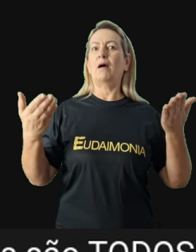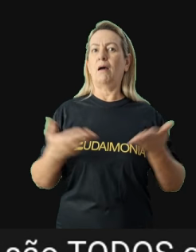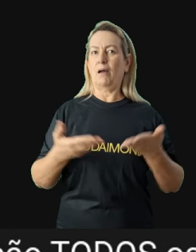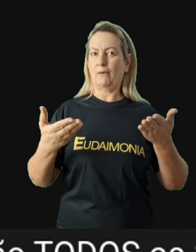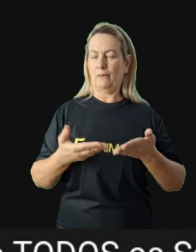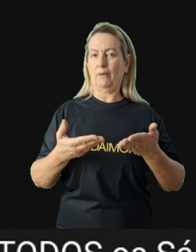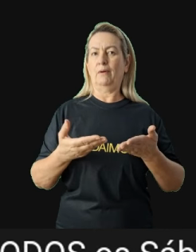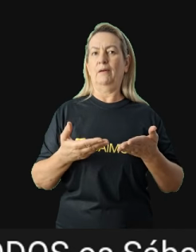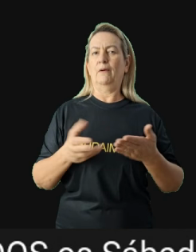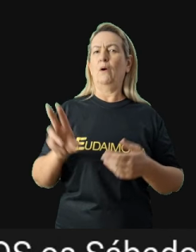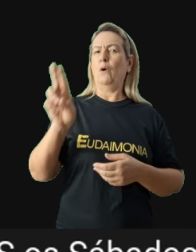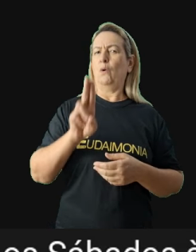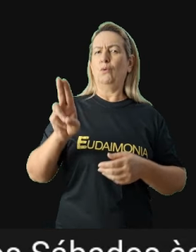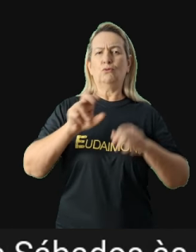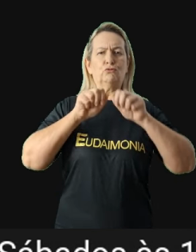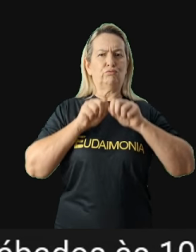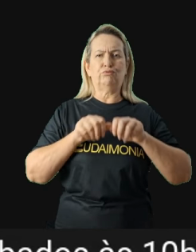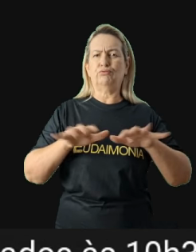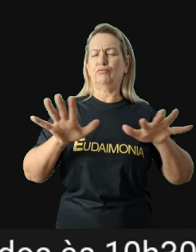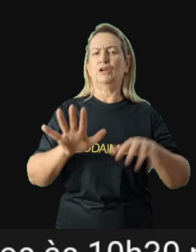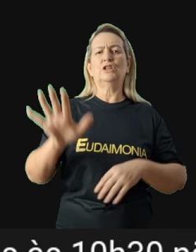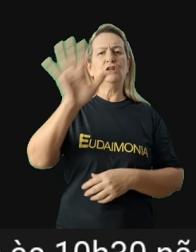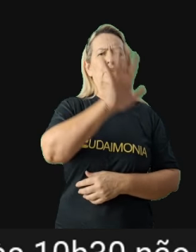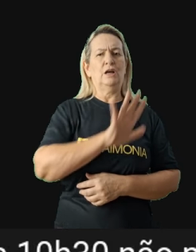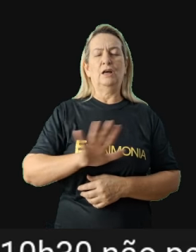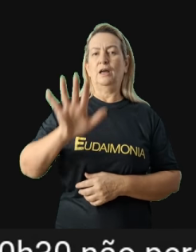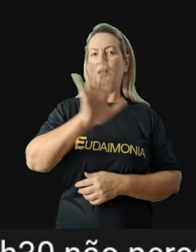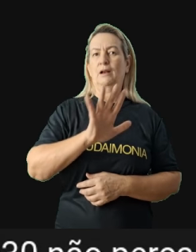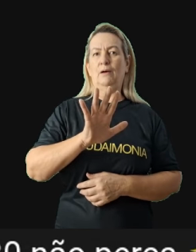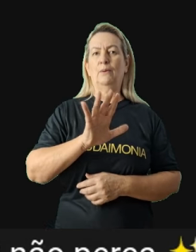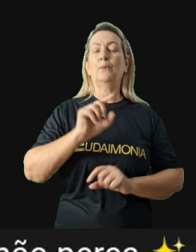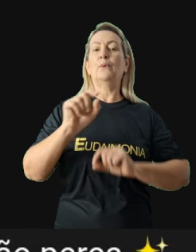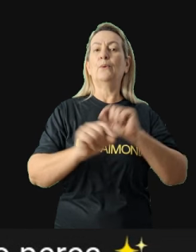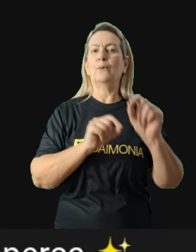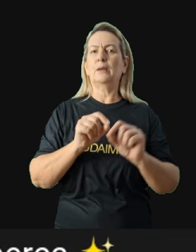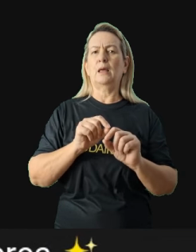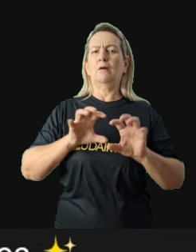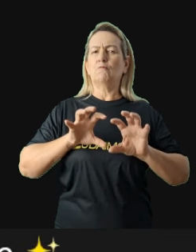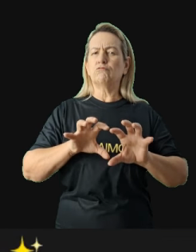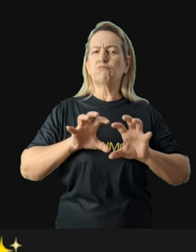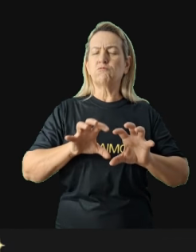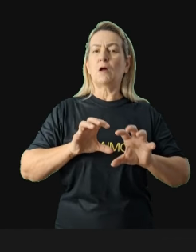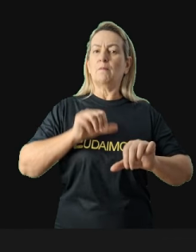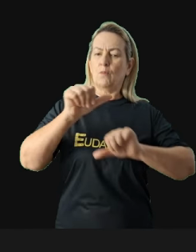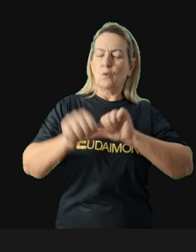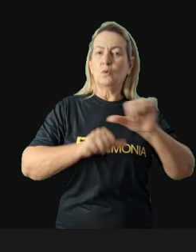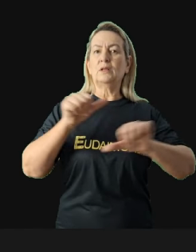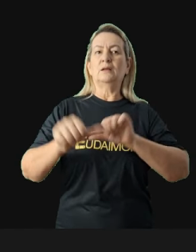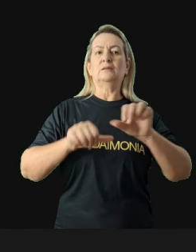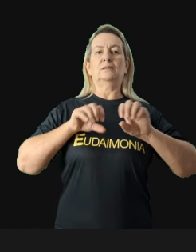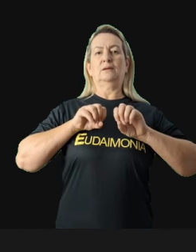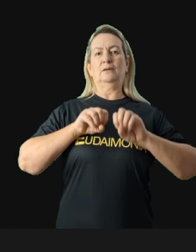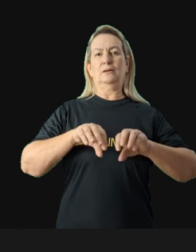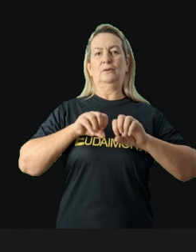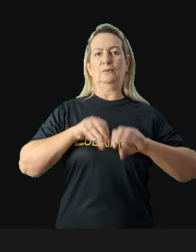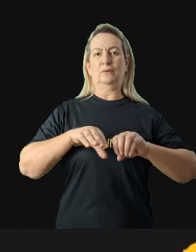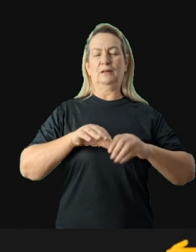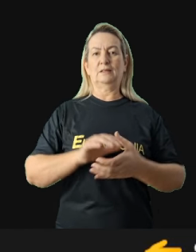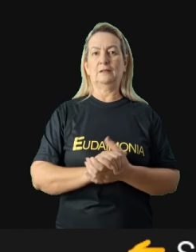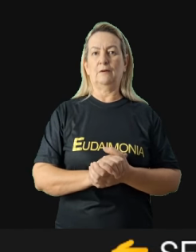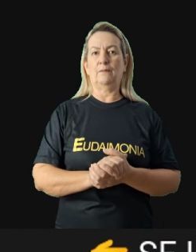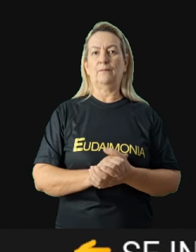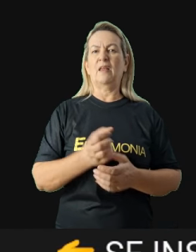E o que a IA traz agora com essa massificação do uso do GPT, da IA generativa, é forçar esse